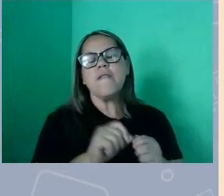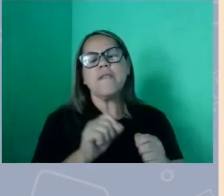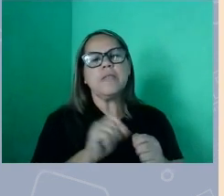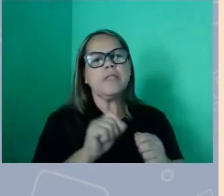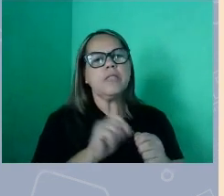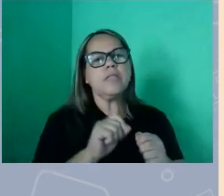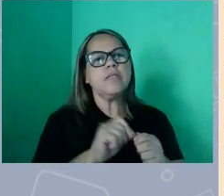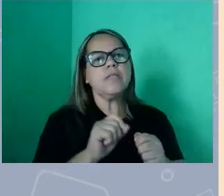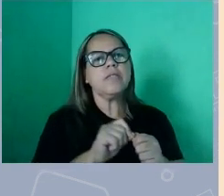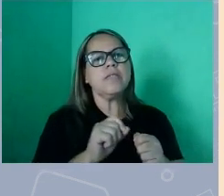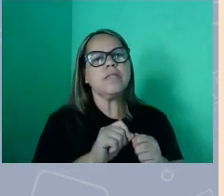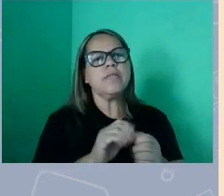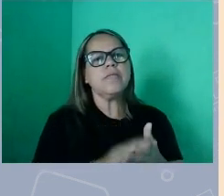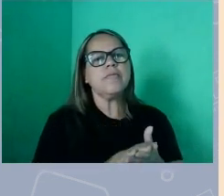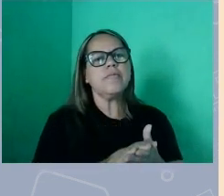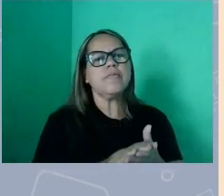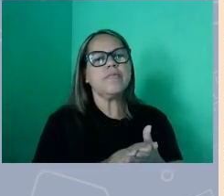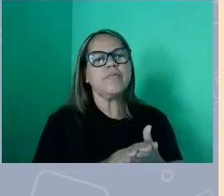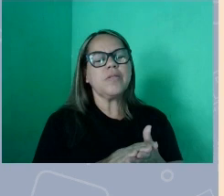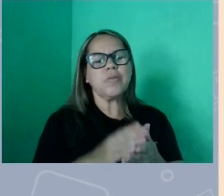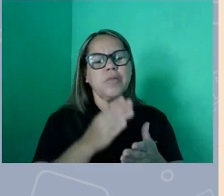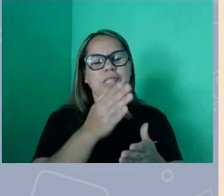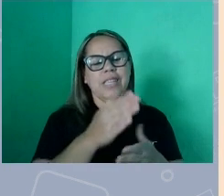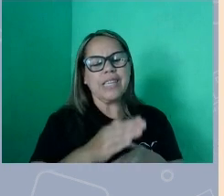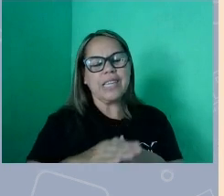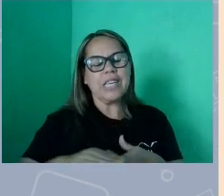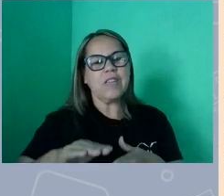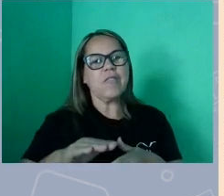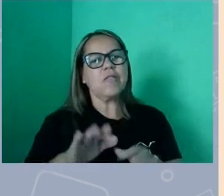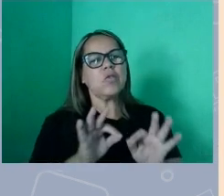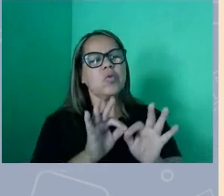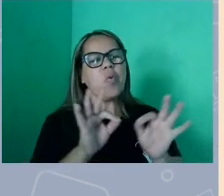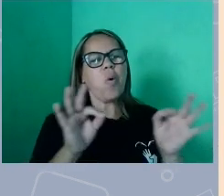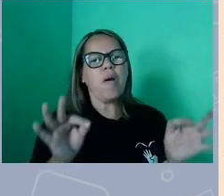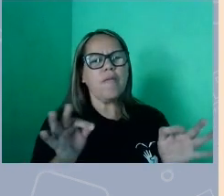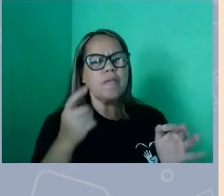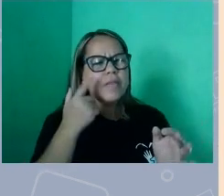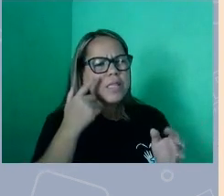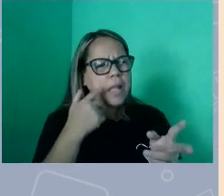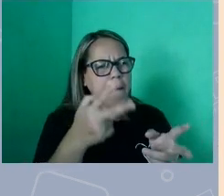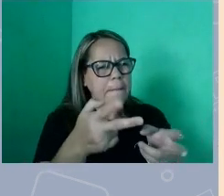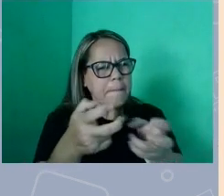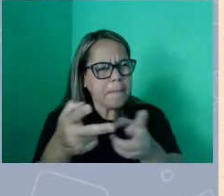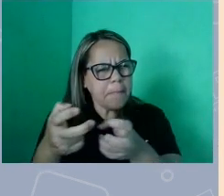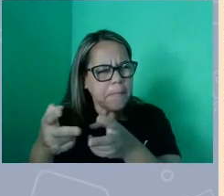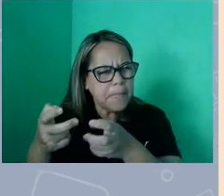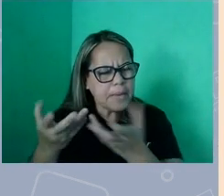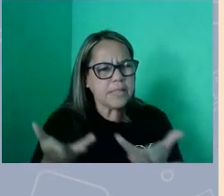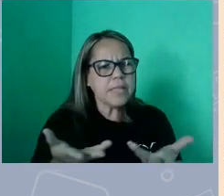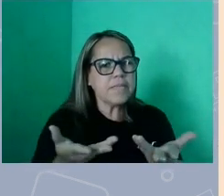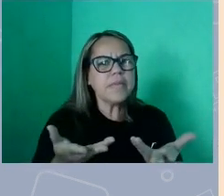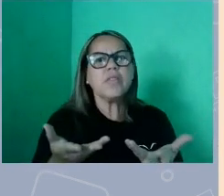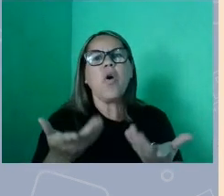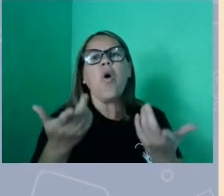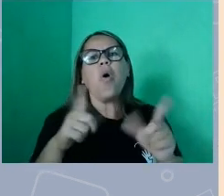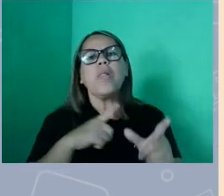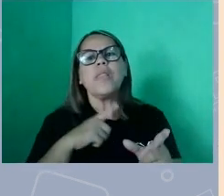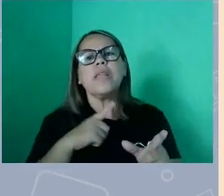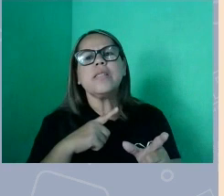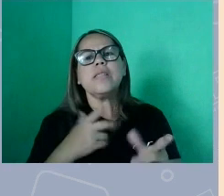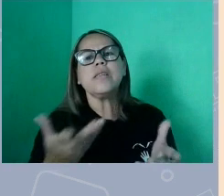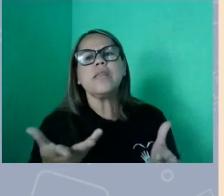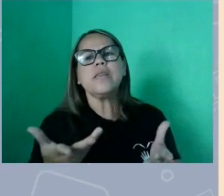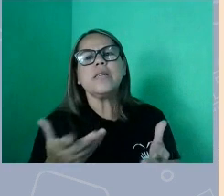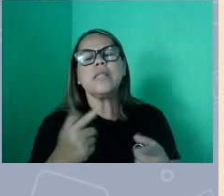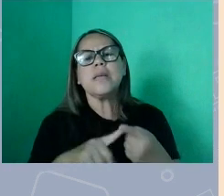um declive suave no reverso está vendo que na imagem tem ali indicando onde está o reverso e um